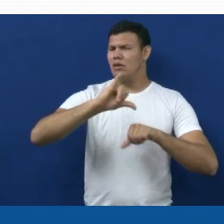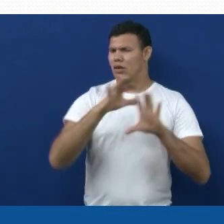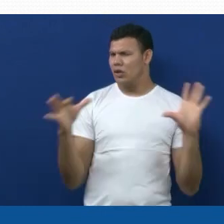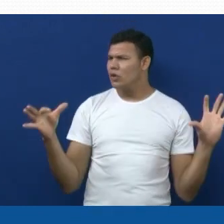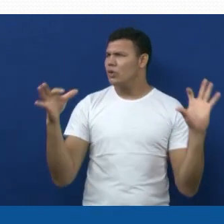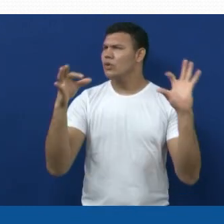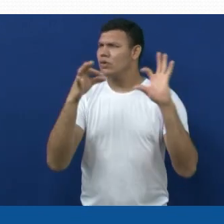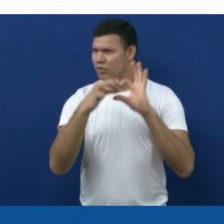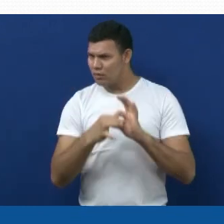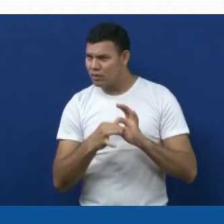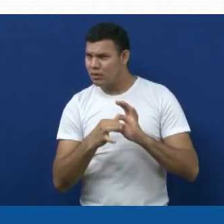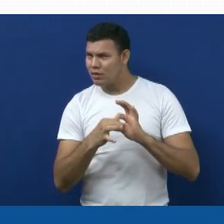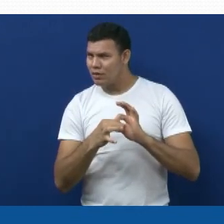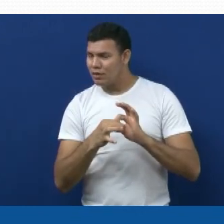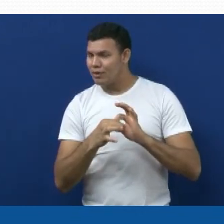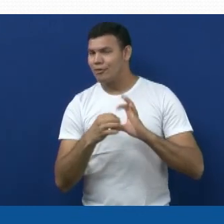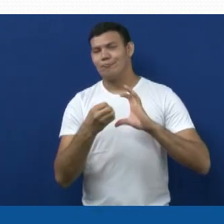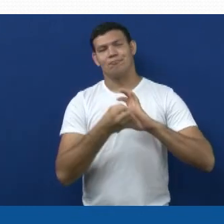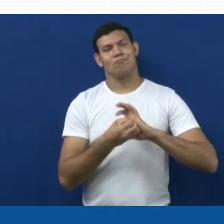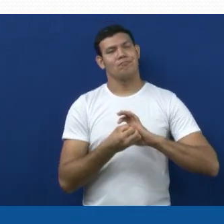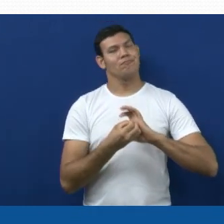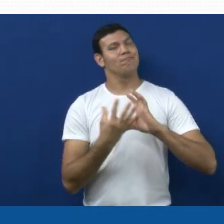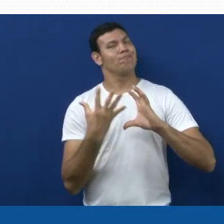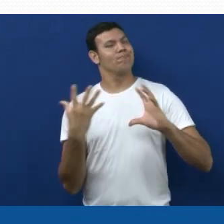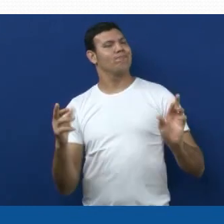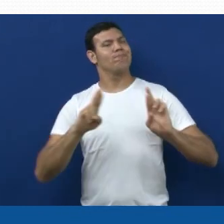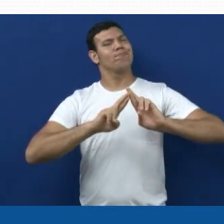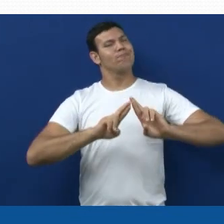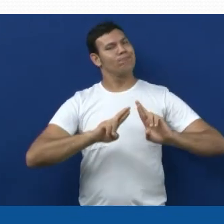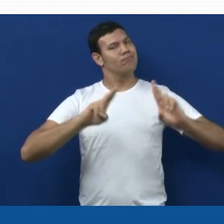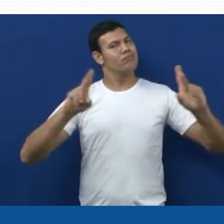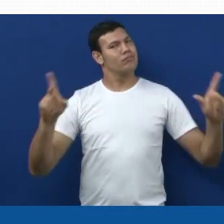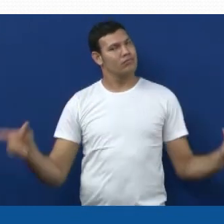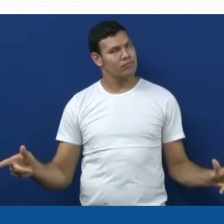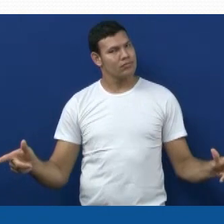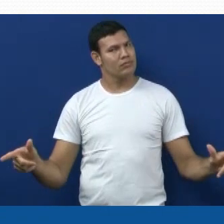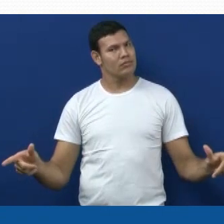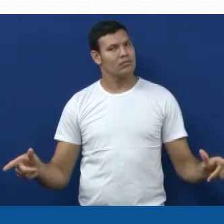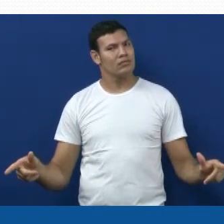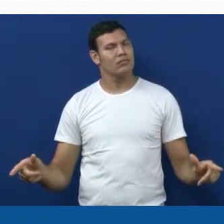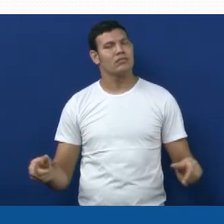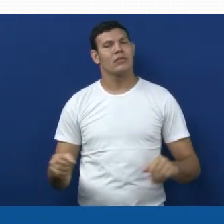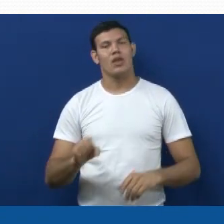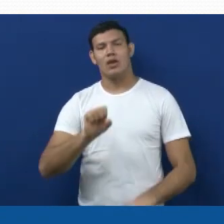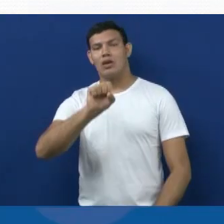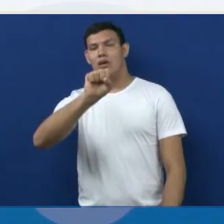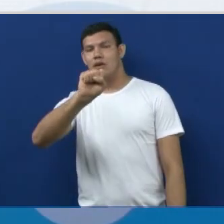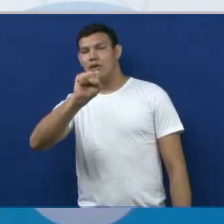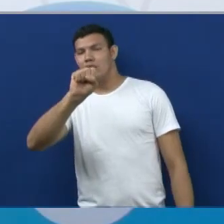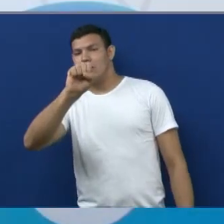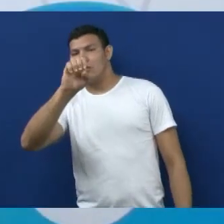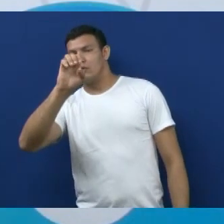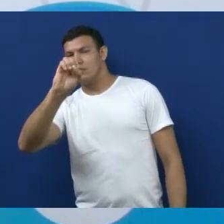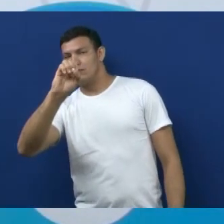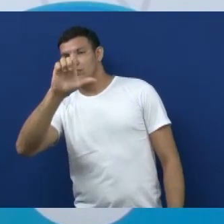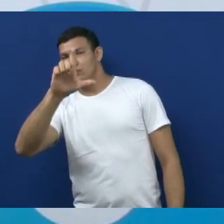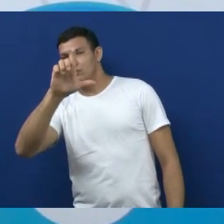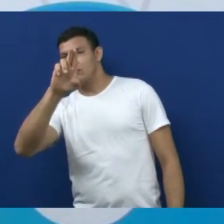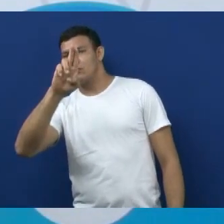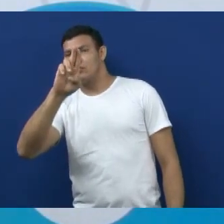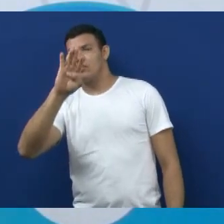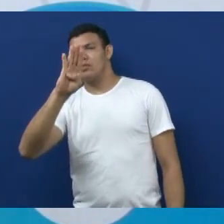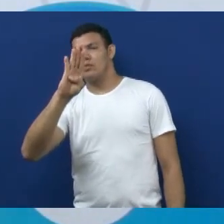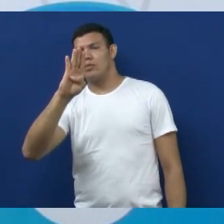Não. Então elas têm essas características diferenciais, ou seja, uma solubilidade. Então percebam, vai ter momentos em